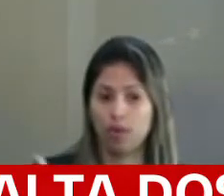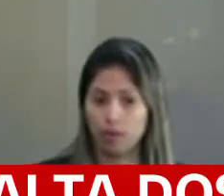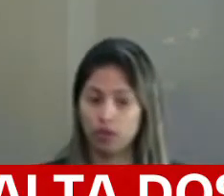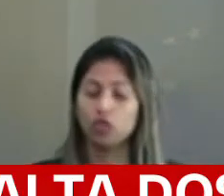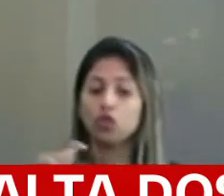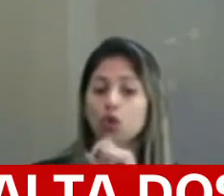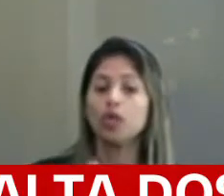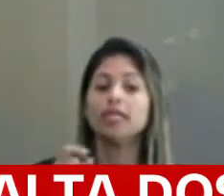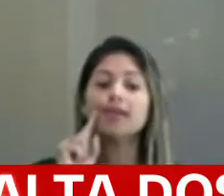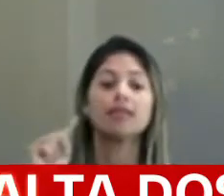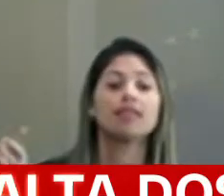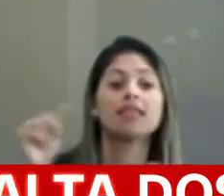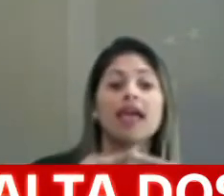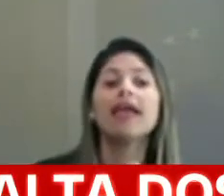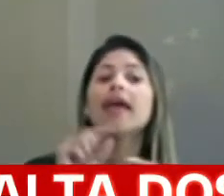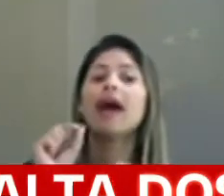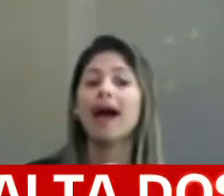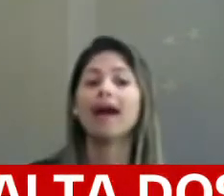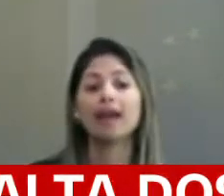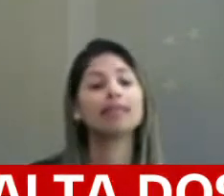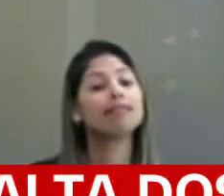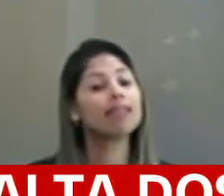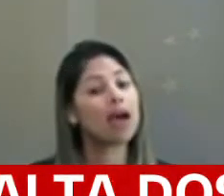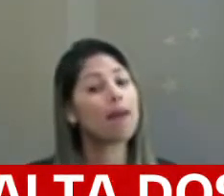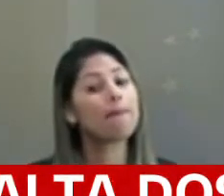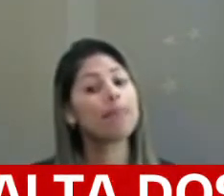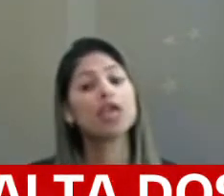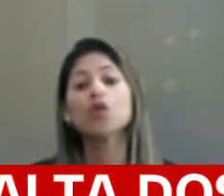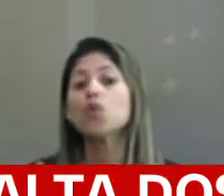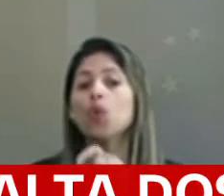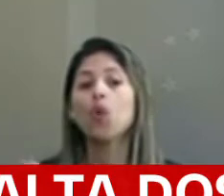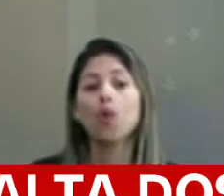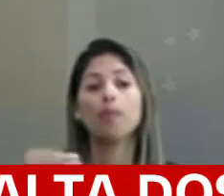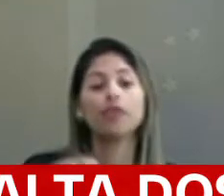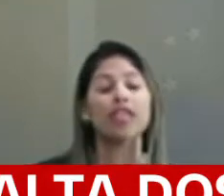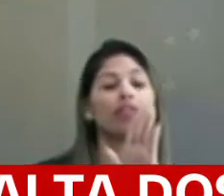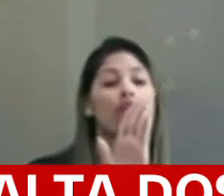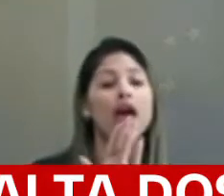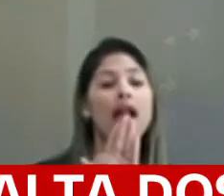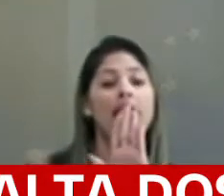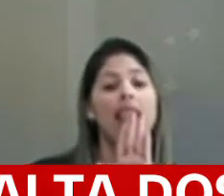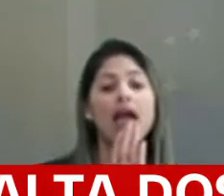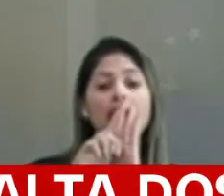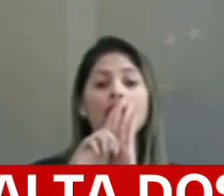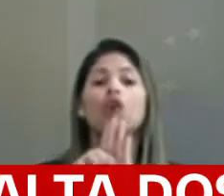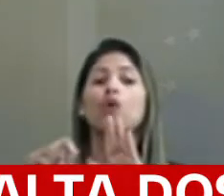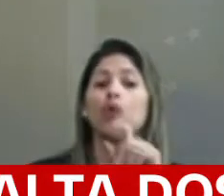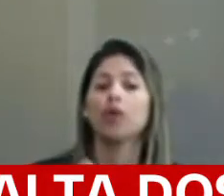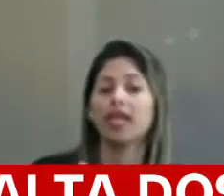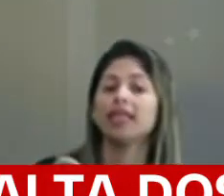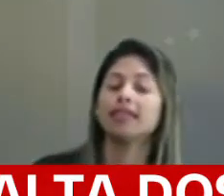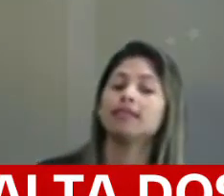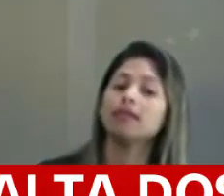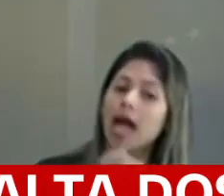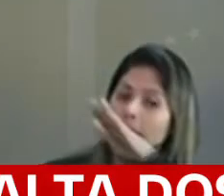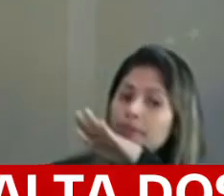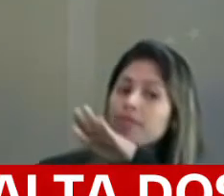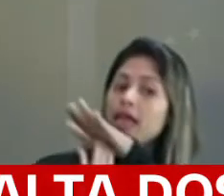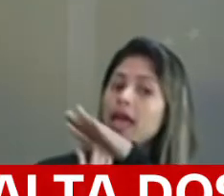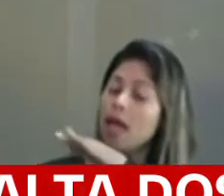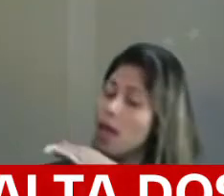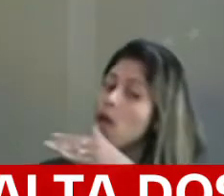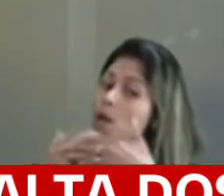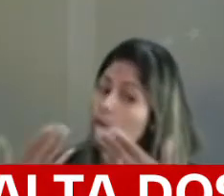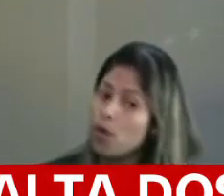a regular e disciplinar, por meio de lei complementar, o alcance desse limite,